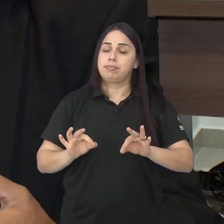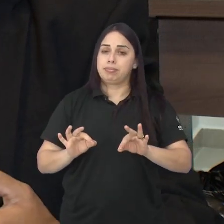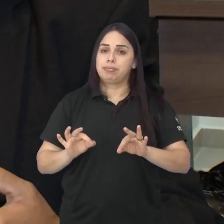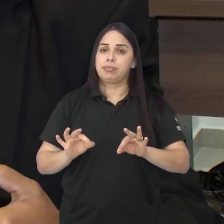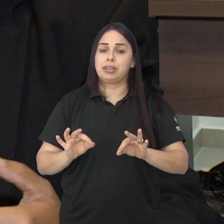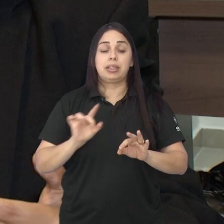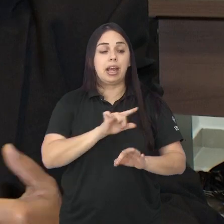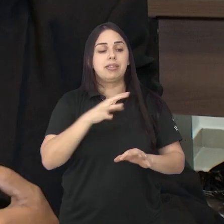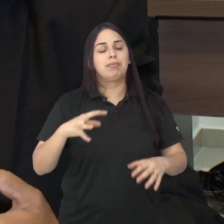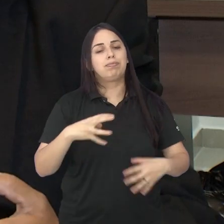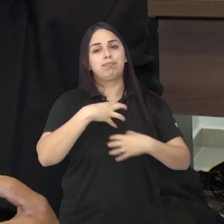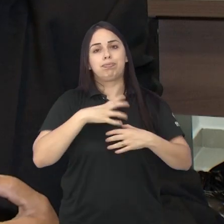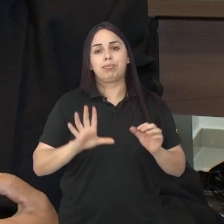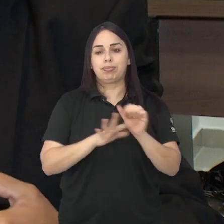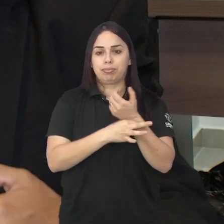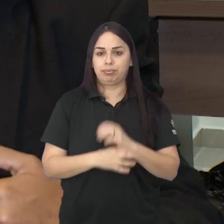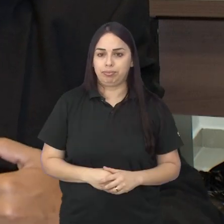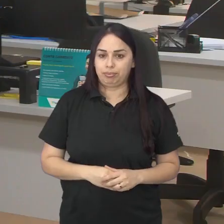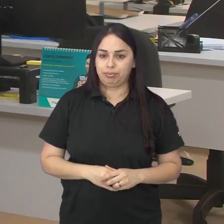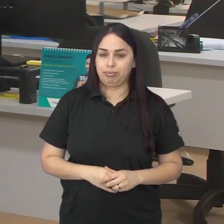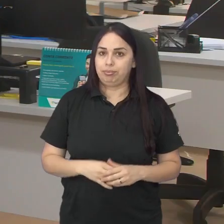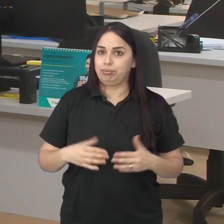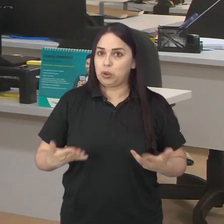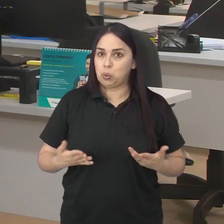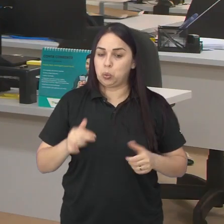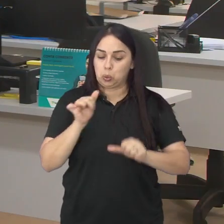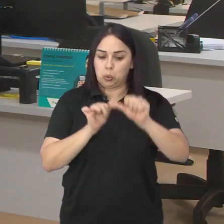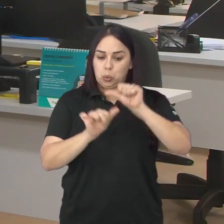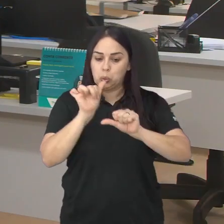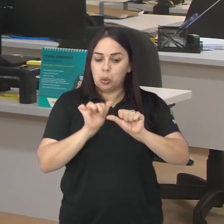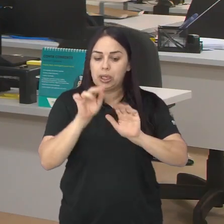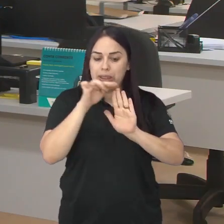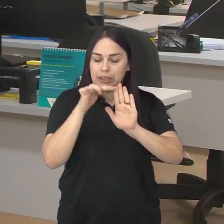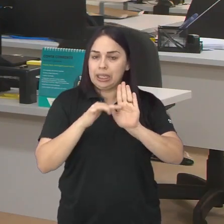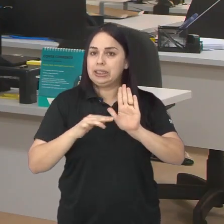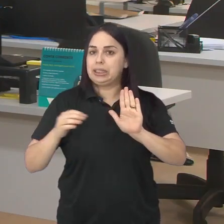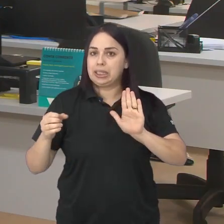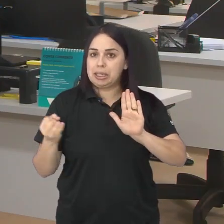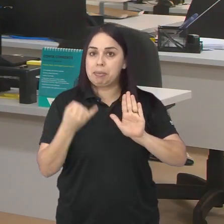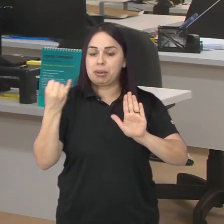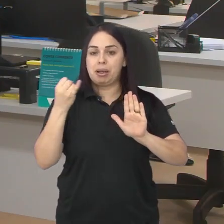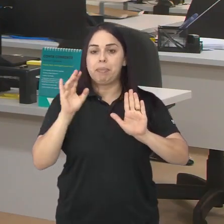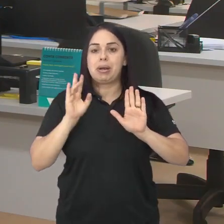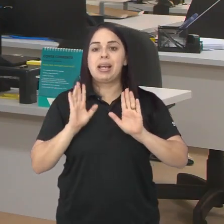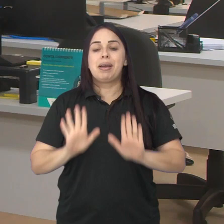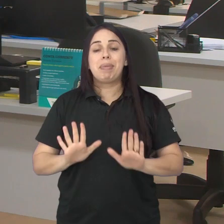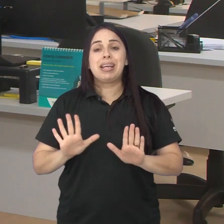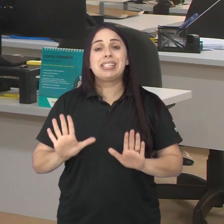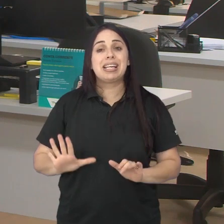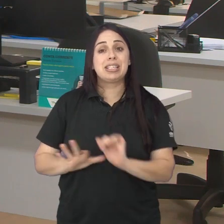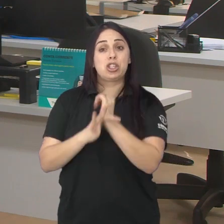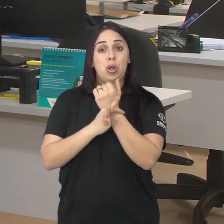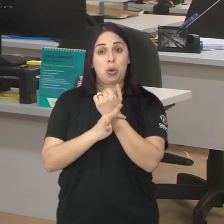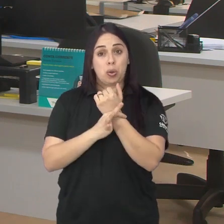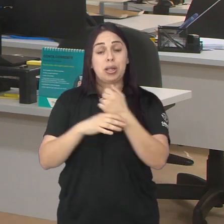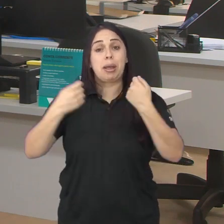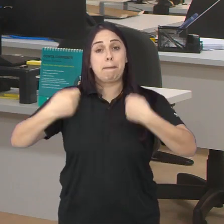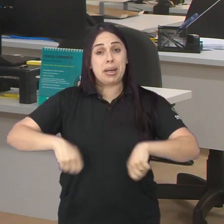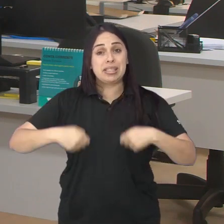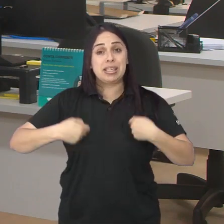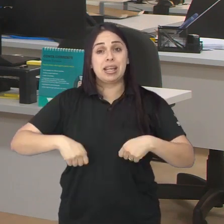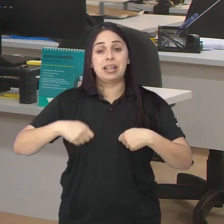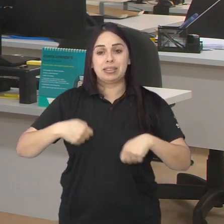dessa forma ele vai estar mais seguro com o processo. Alterações importantes, né? Mas uma coisa que nunca muda é a segurança